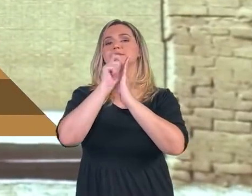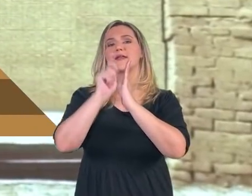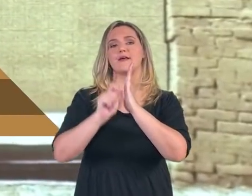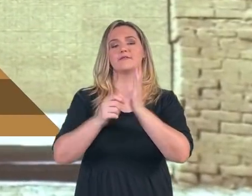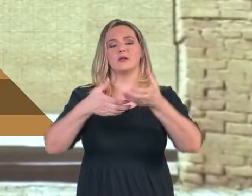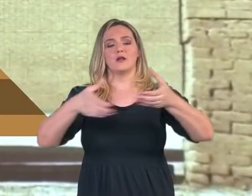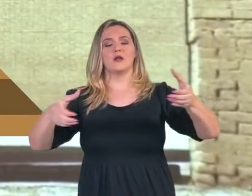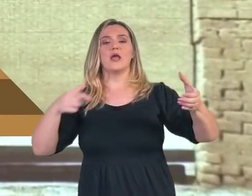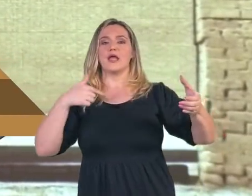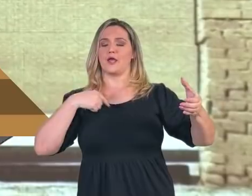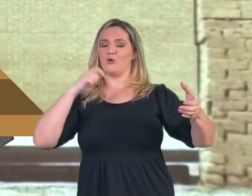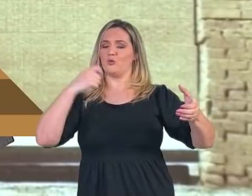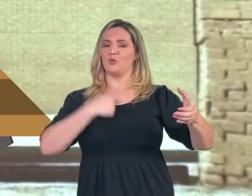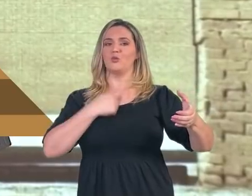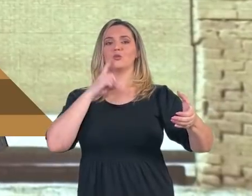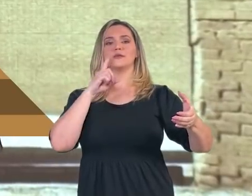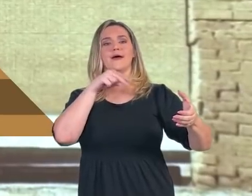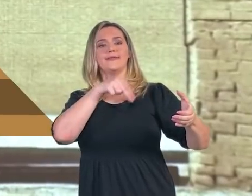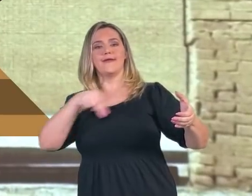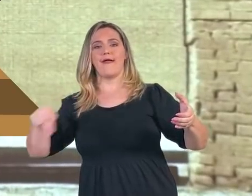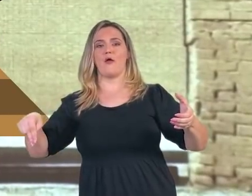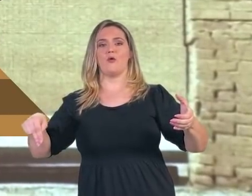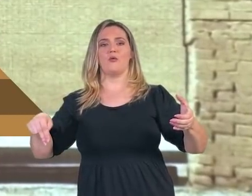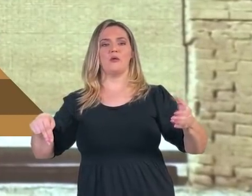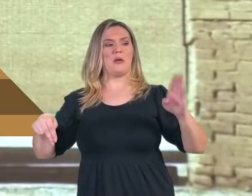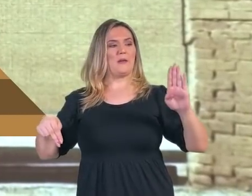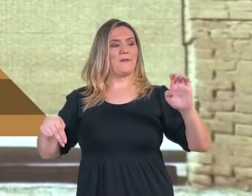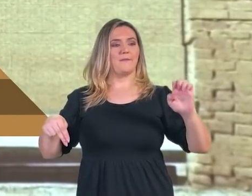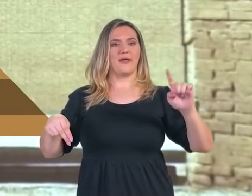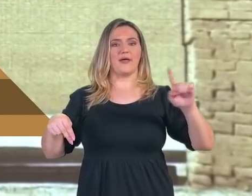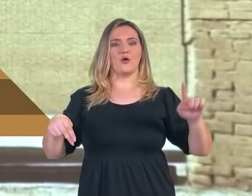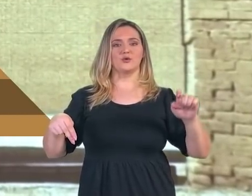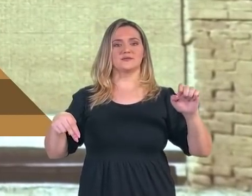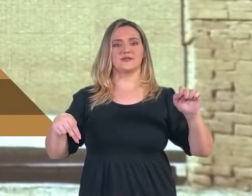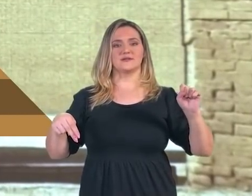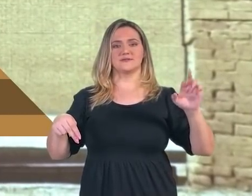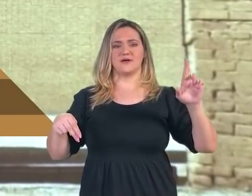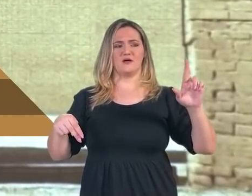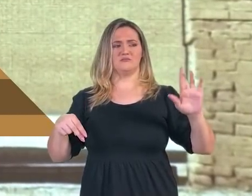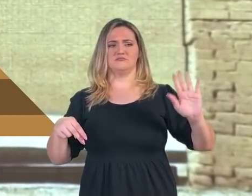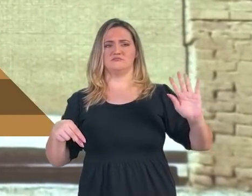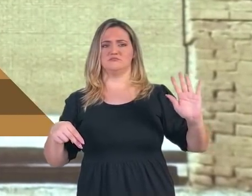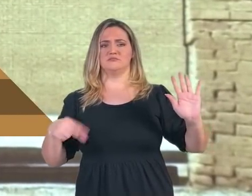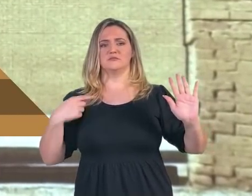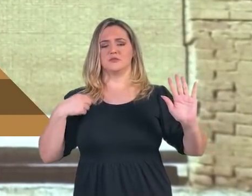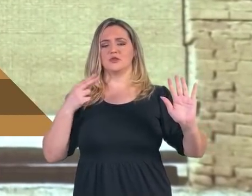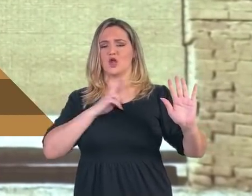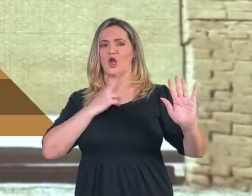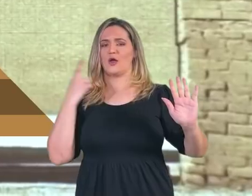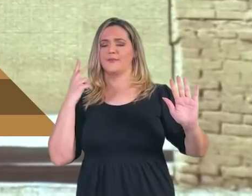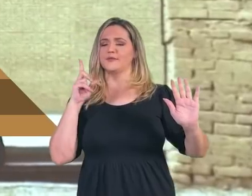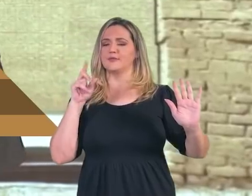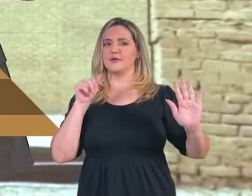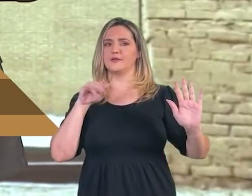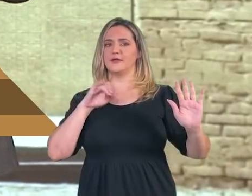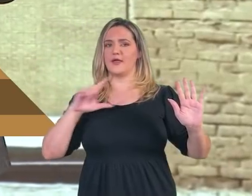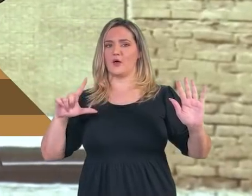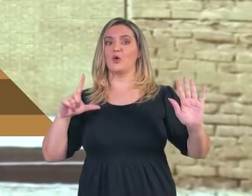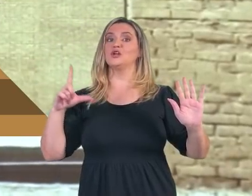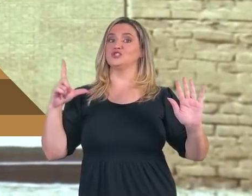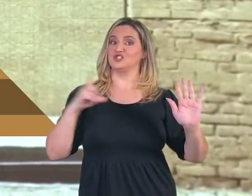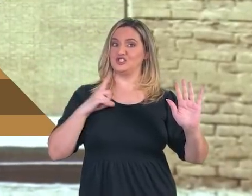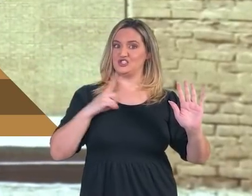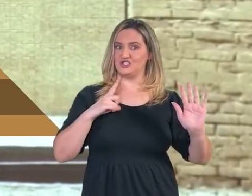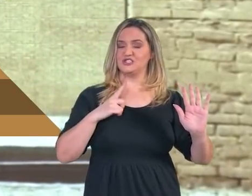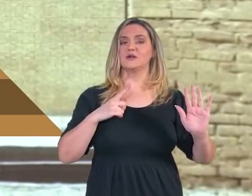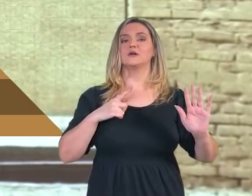como Daniel e não como Beltsazar. Então, ao que tudo indica, embora ele tivesse oficialmente